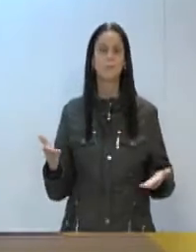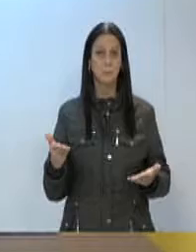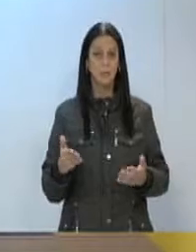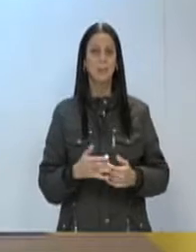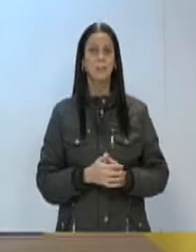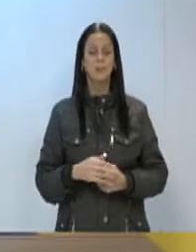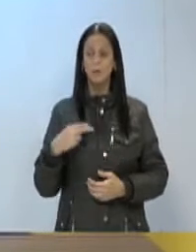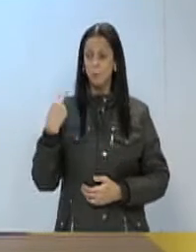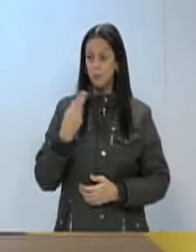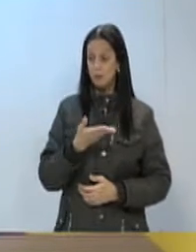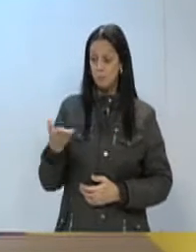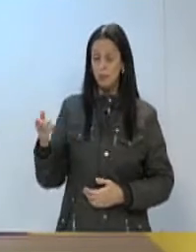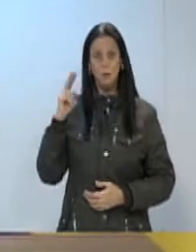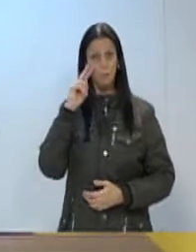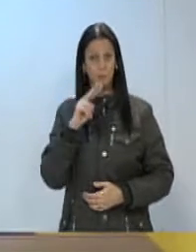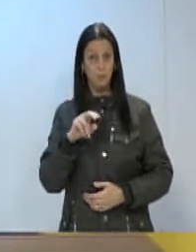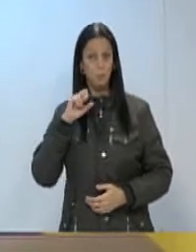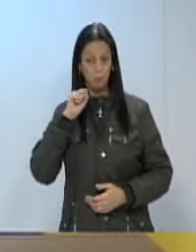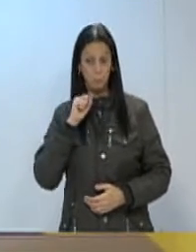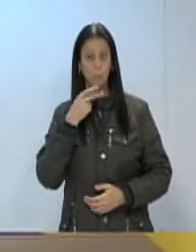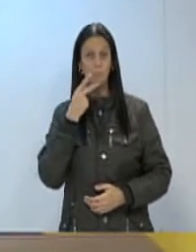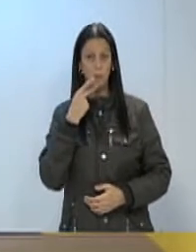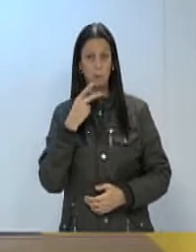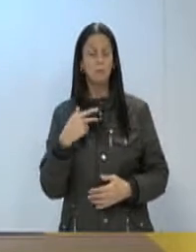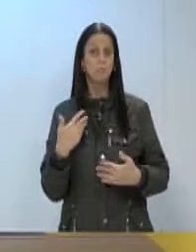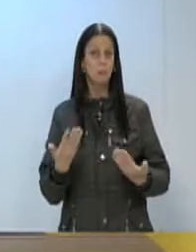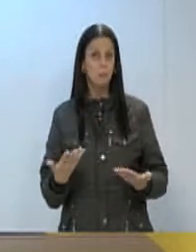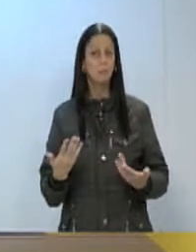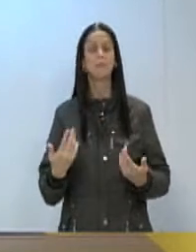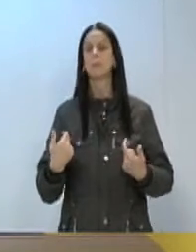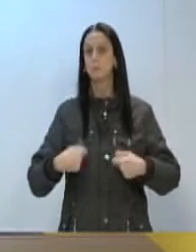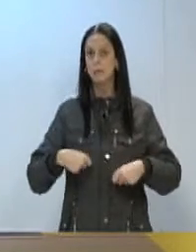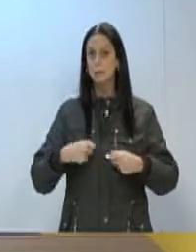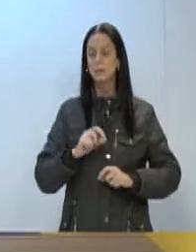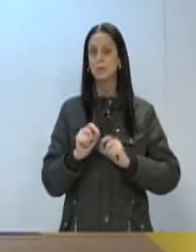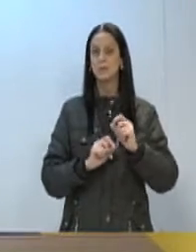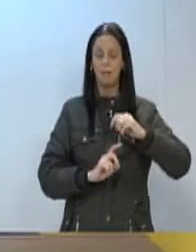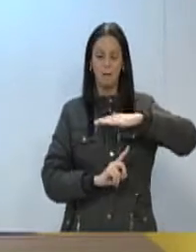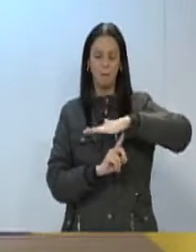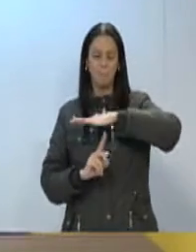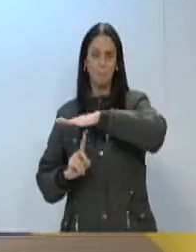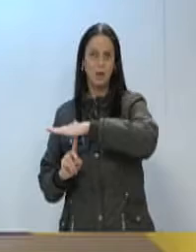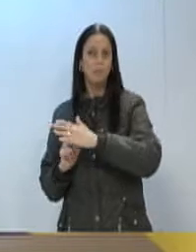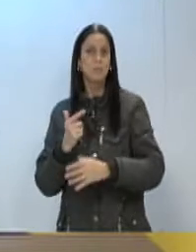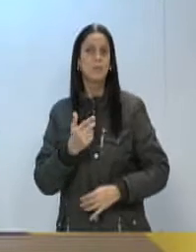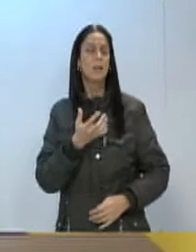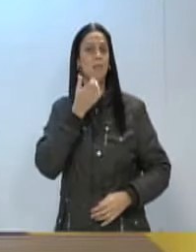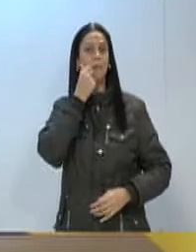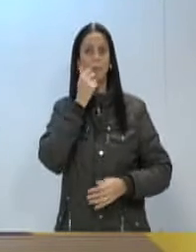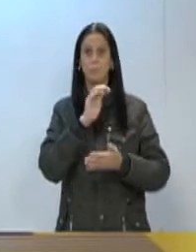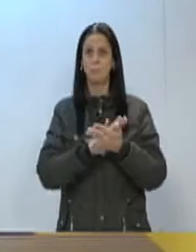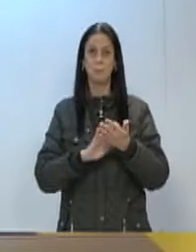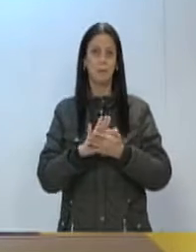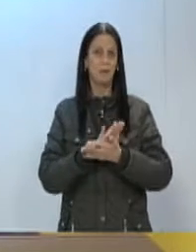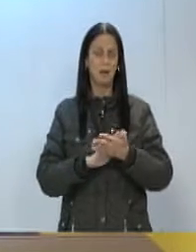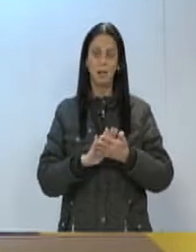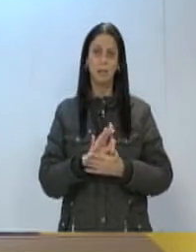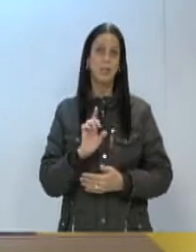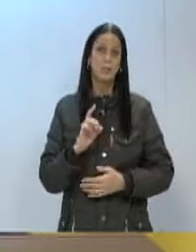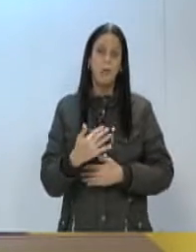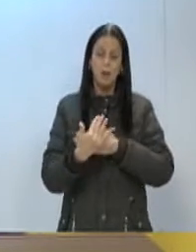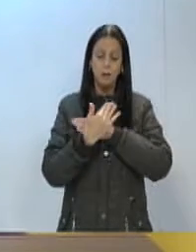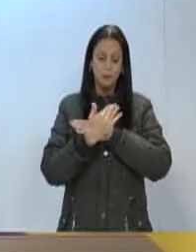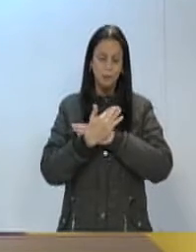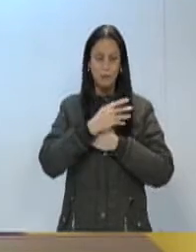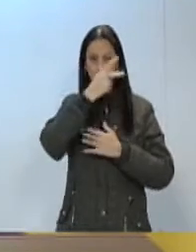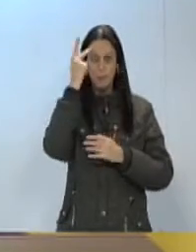estavam acabara de ouvir aqui Vereador Sílvio para que de fato essa feiras as férias não tem fins lucrativos a não ser obviamente beneficiar o